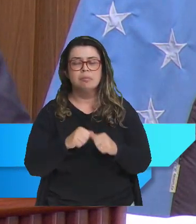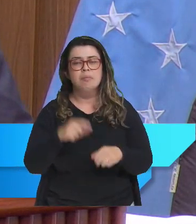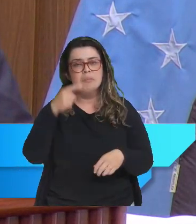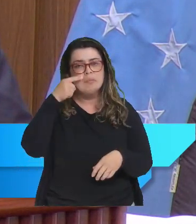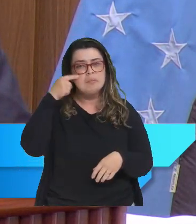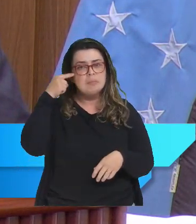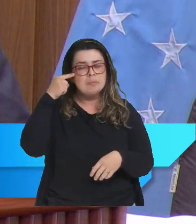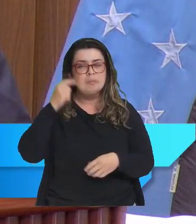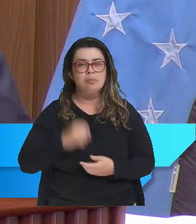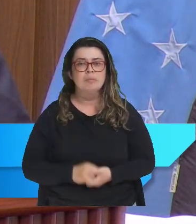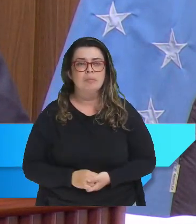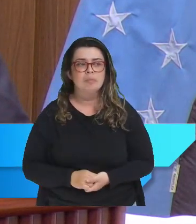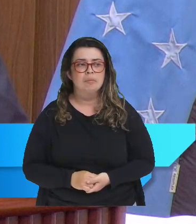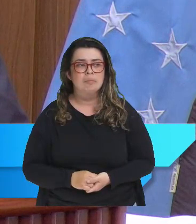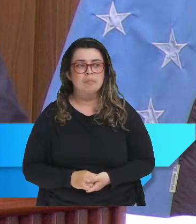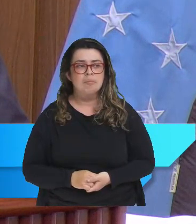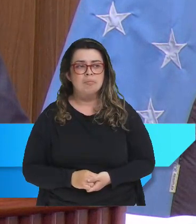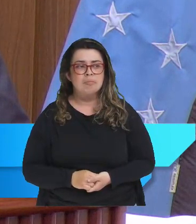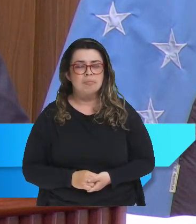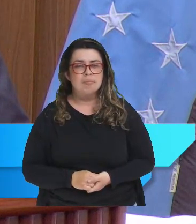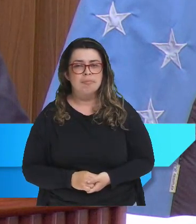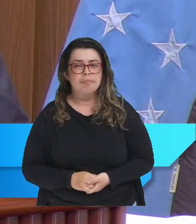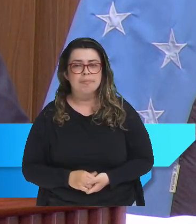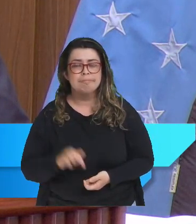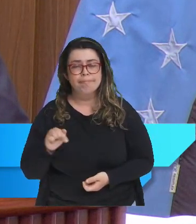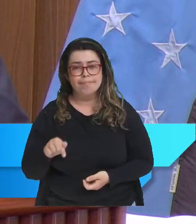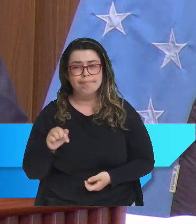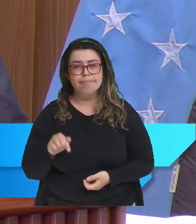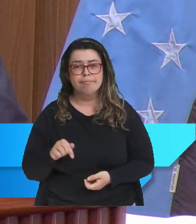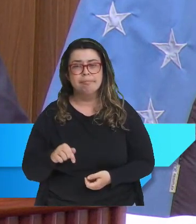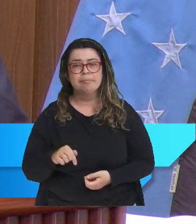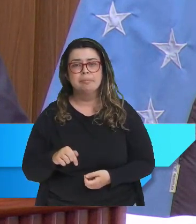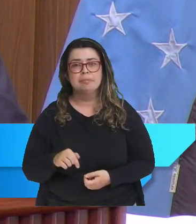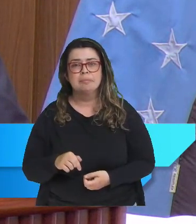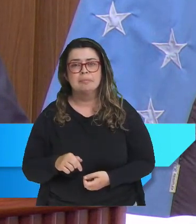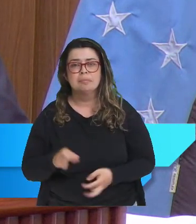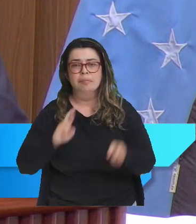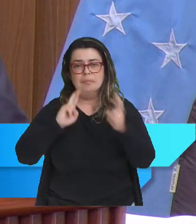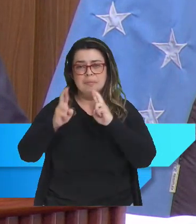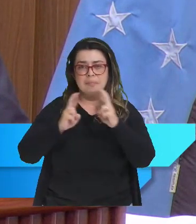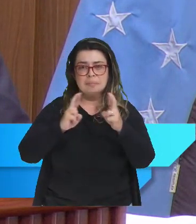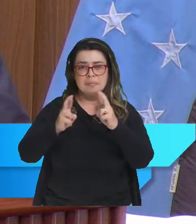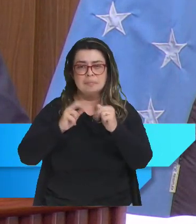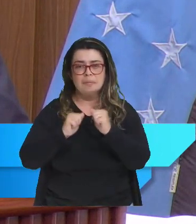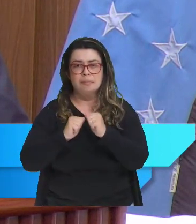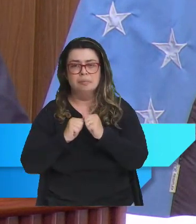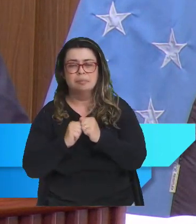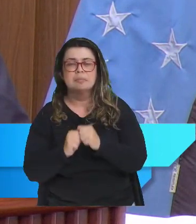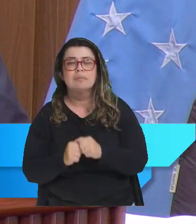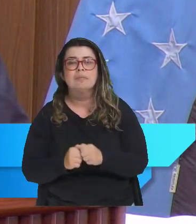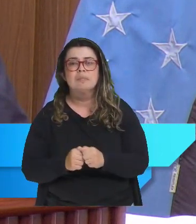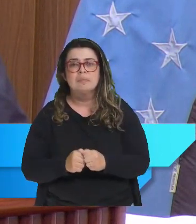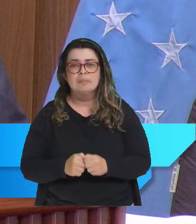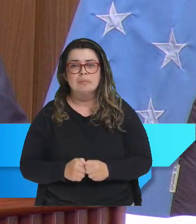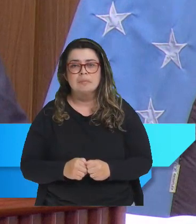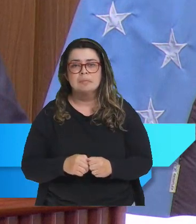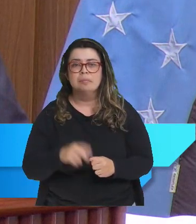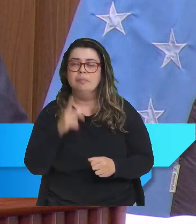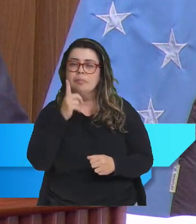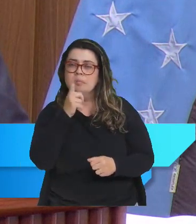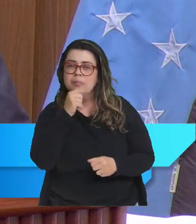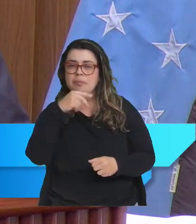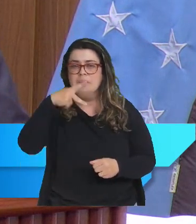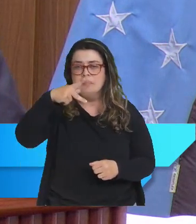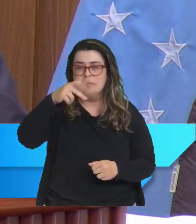colocação. Essa aí é uma briga frequente, aquela estrada ali, os munícipes que moram ali naquele bairro, né, eles